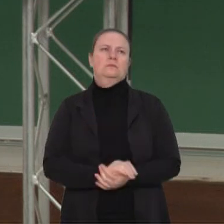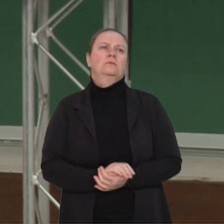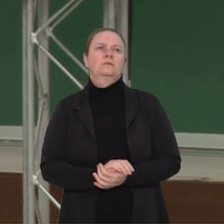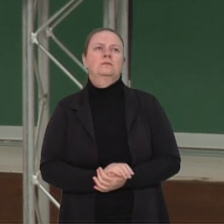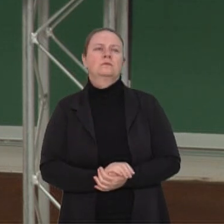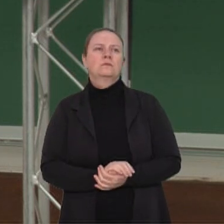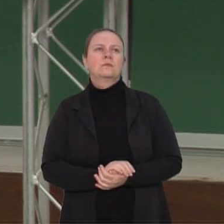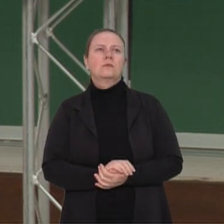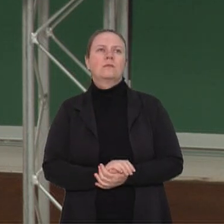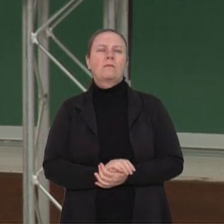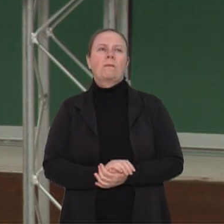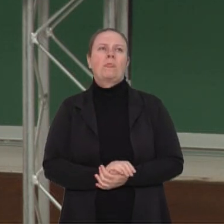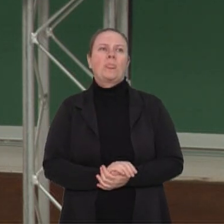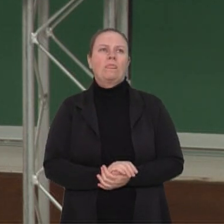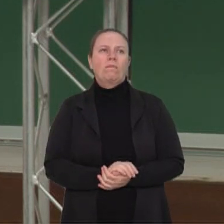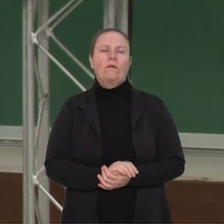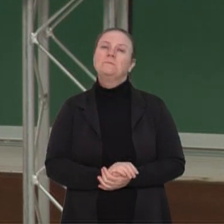Tudo bem?